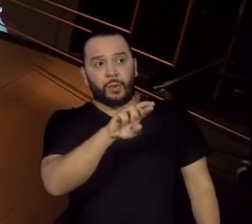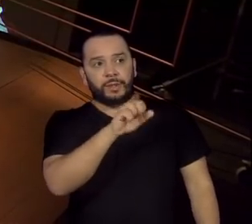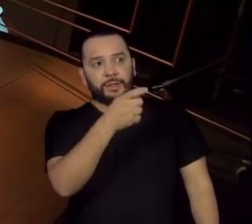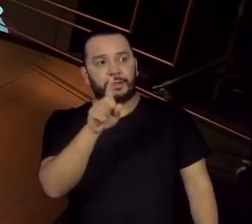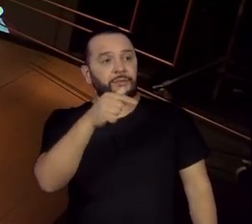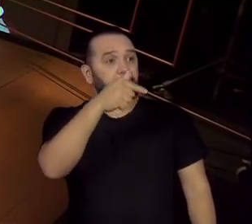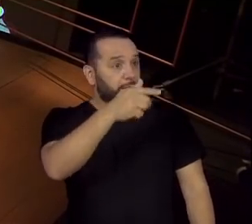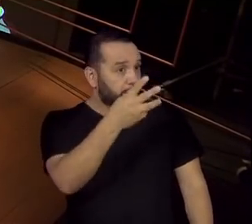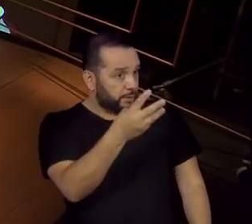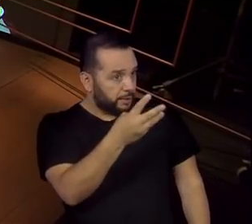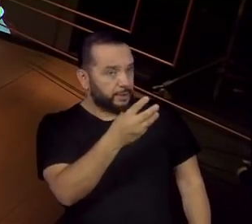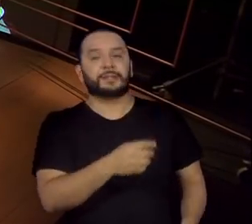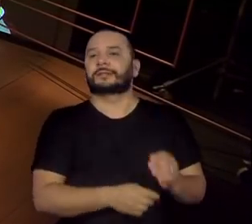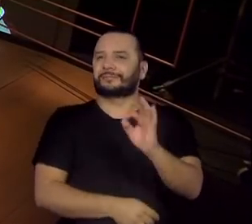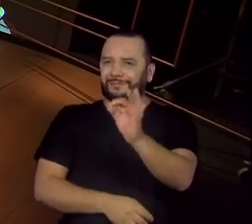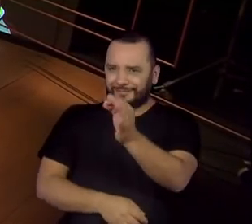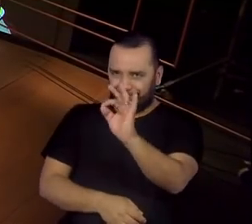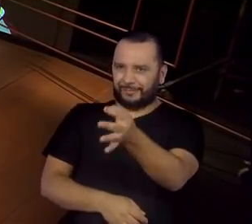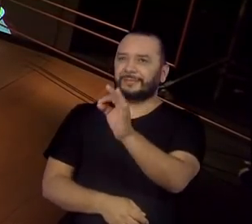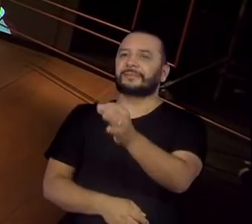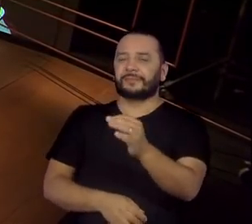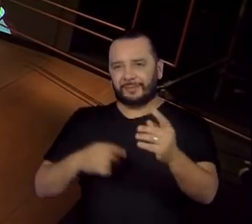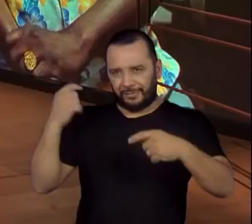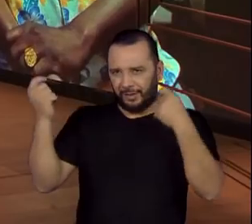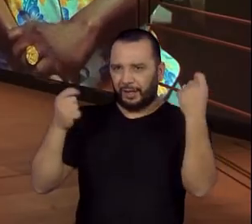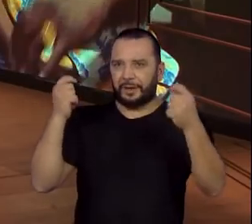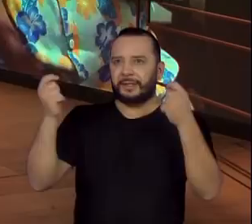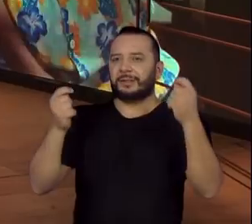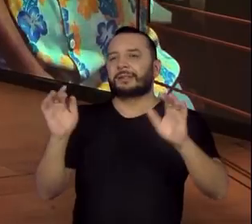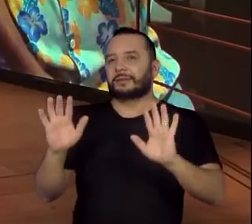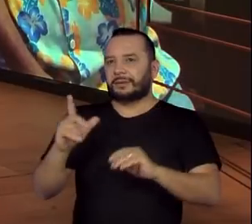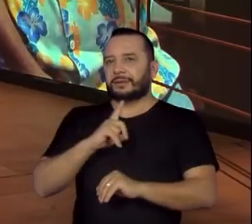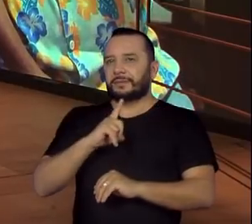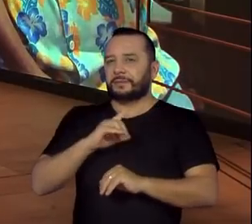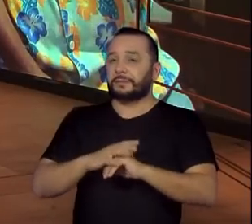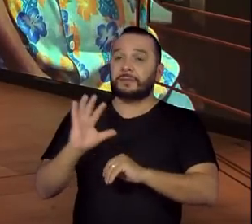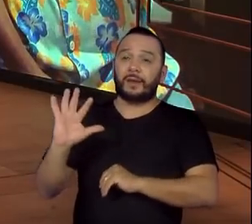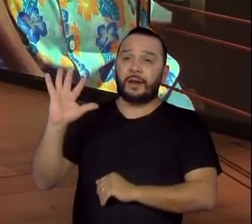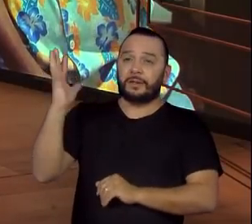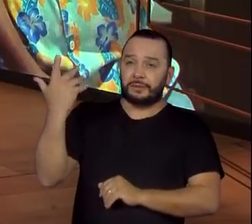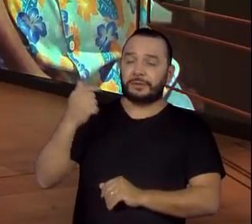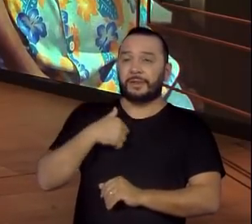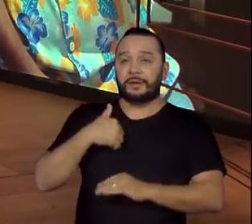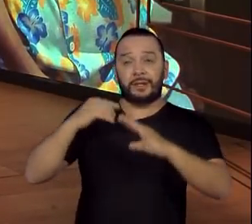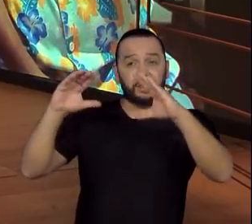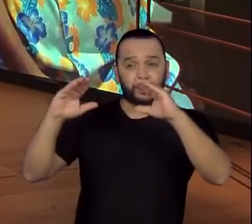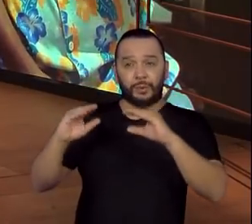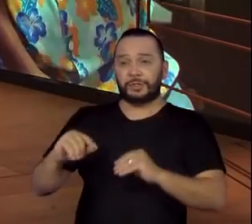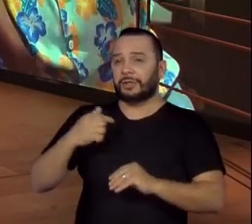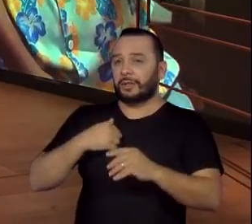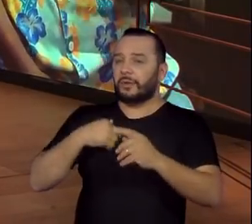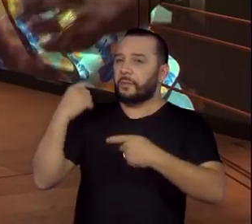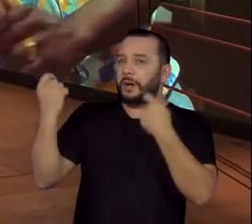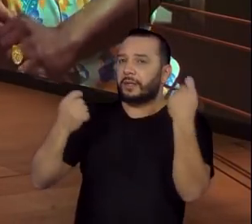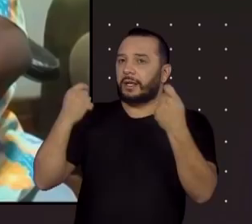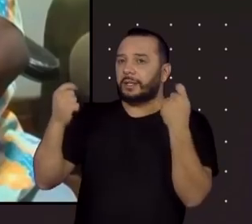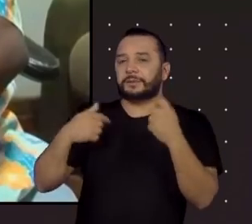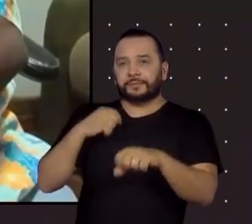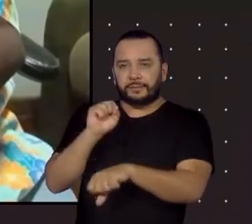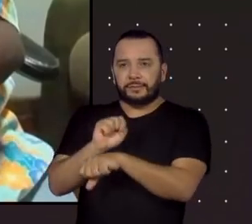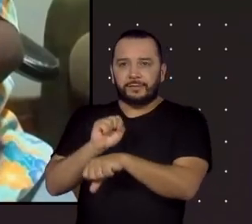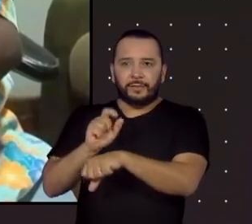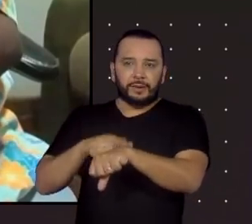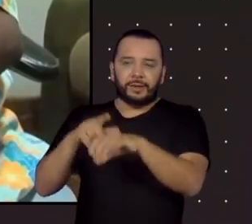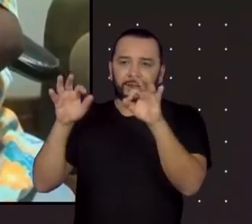73, E numa noite, eu estava lá na boate, lá esperando a hora para entrar, os